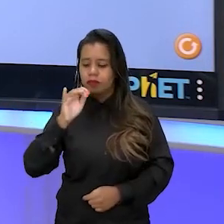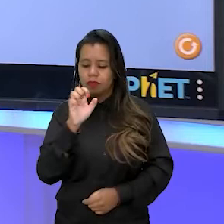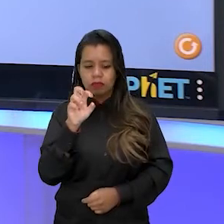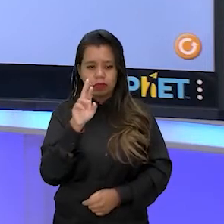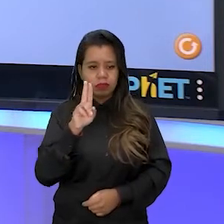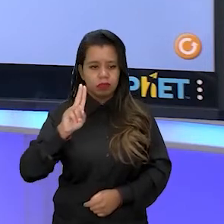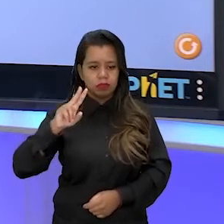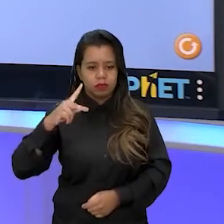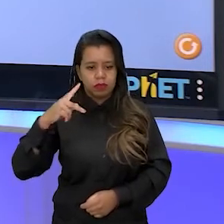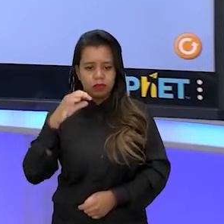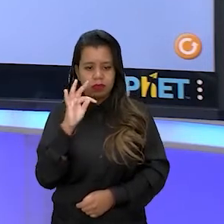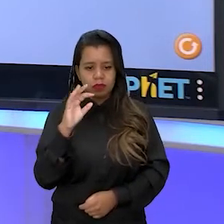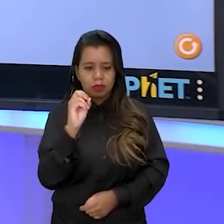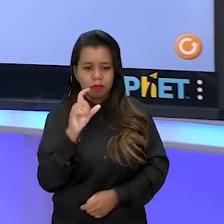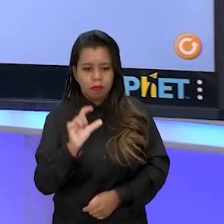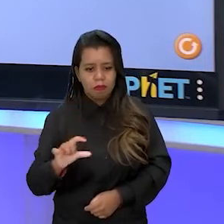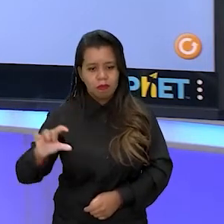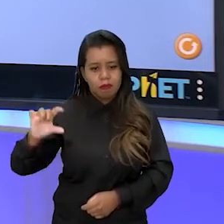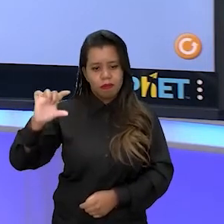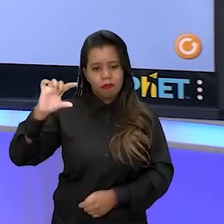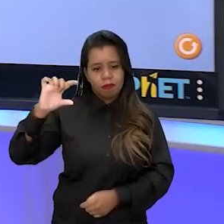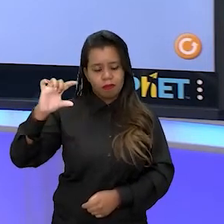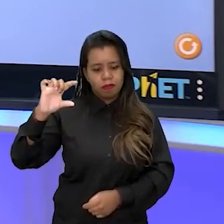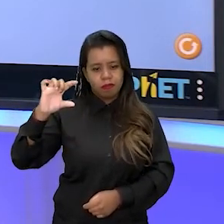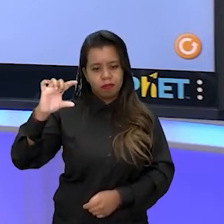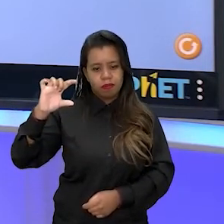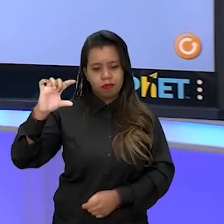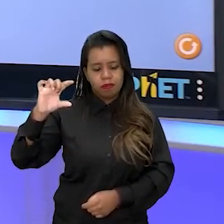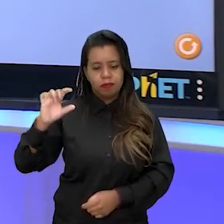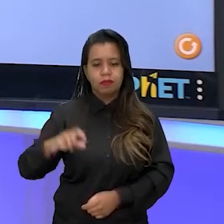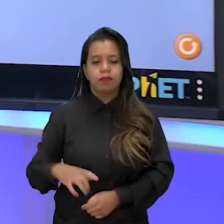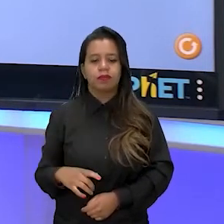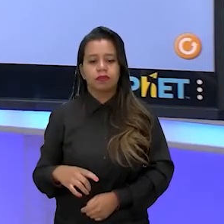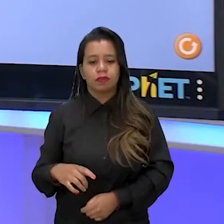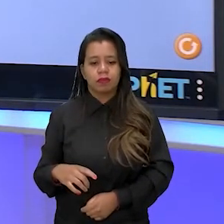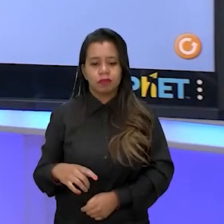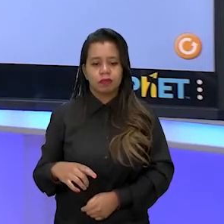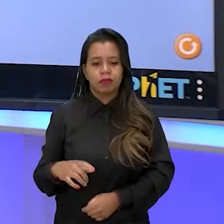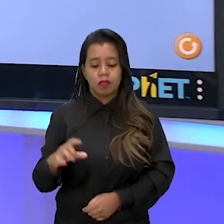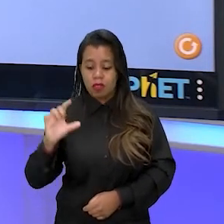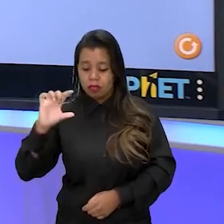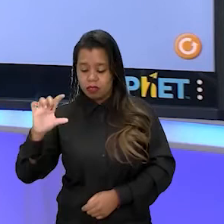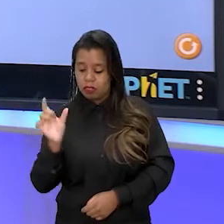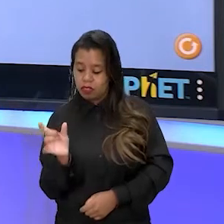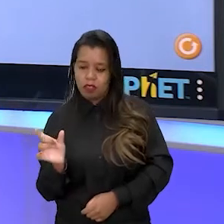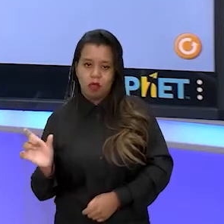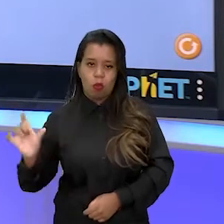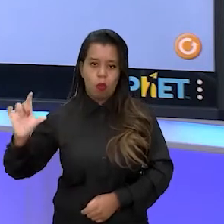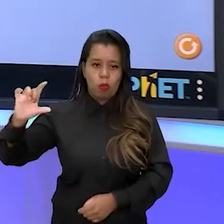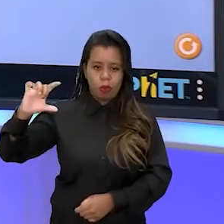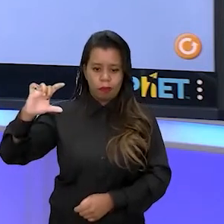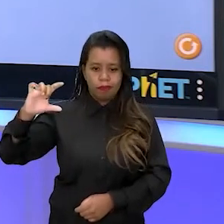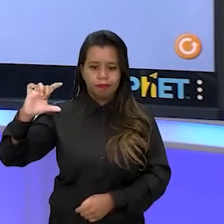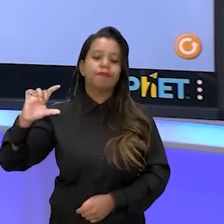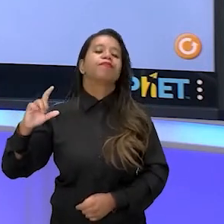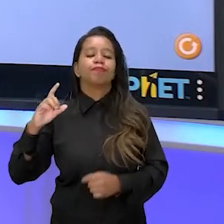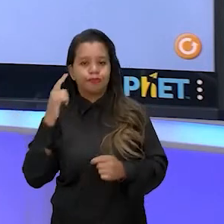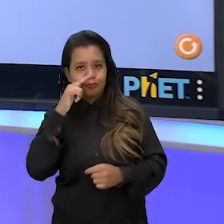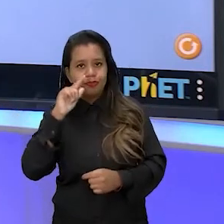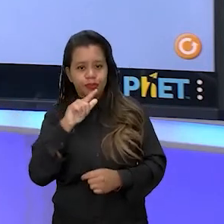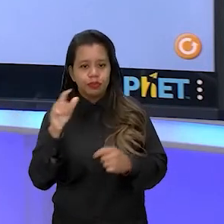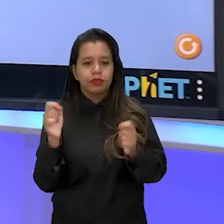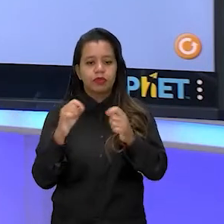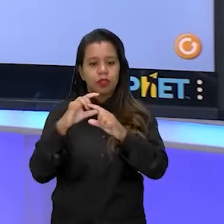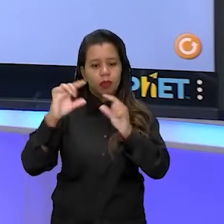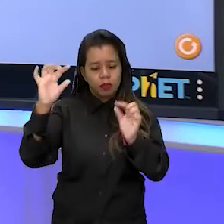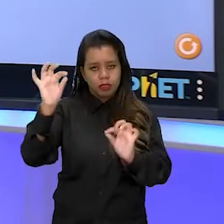Aqui tem um símbolo do interruptor. Você anexa ele, aí gira para ele fechar. Se eu quiser fechar, eu